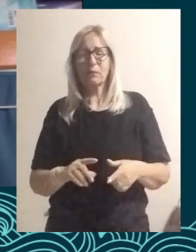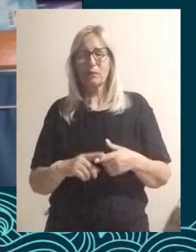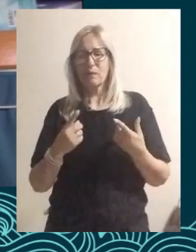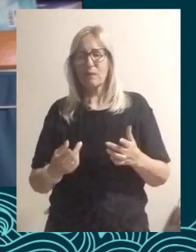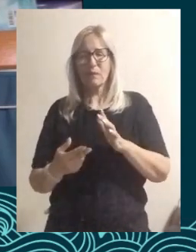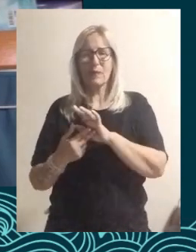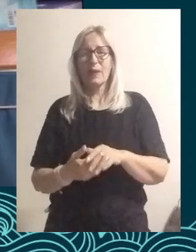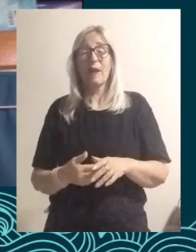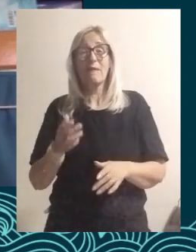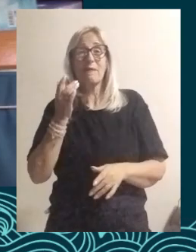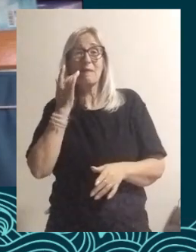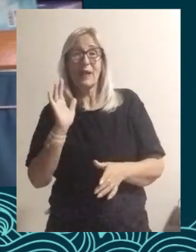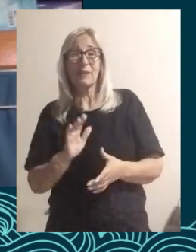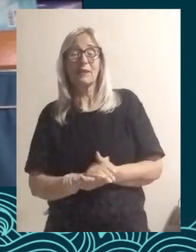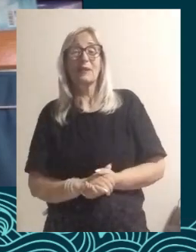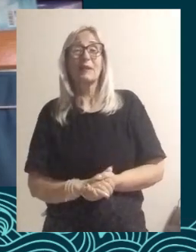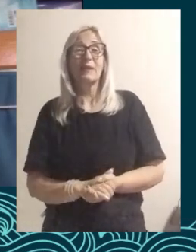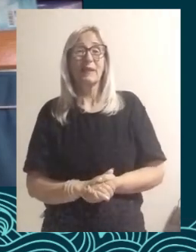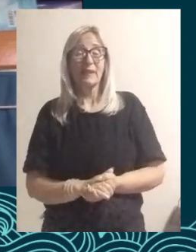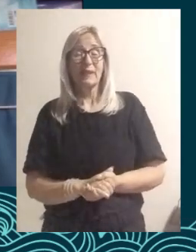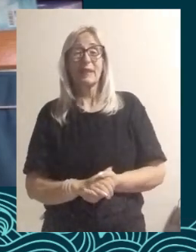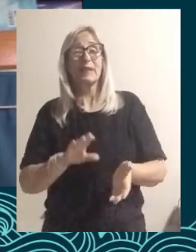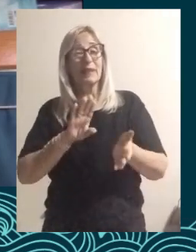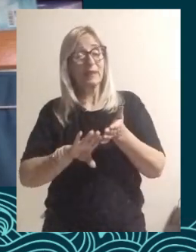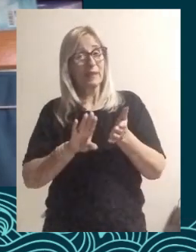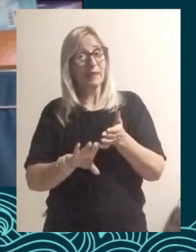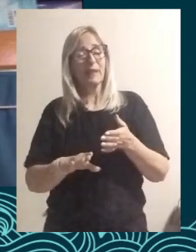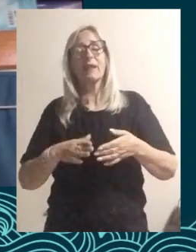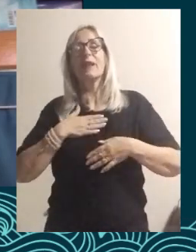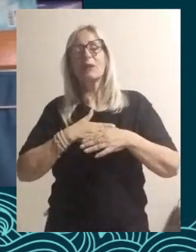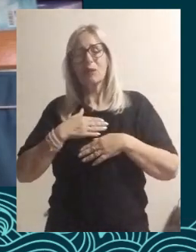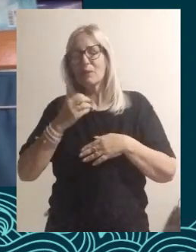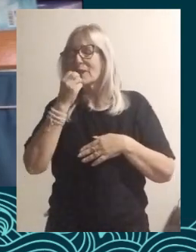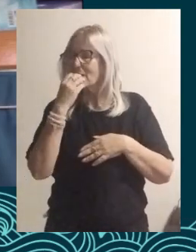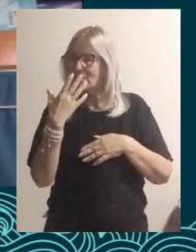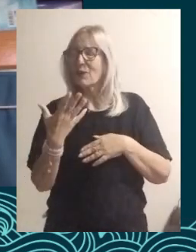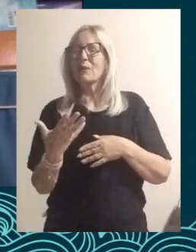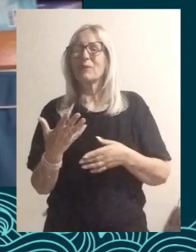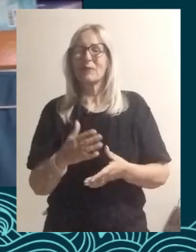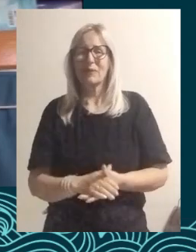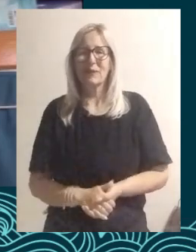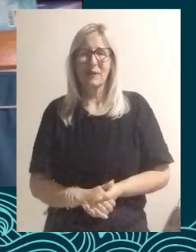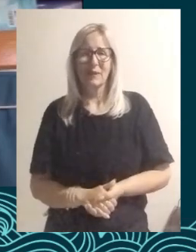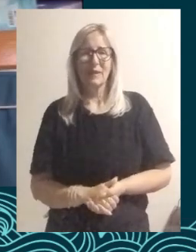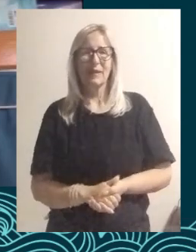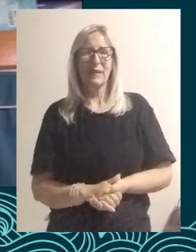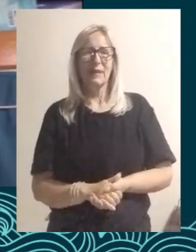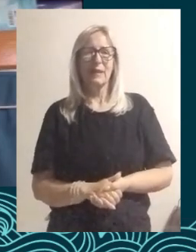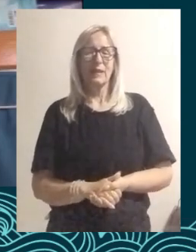tirando também horas de sono, é fácil de tirar, mas também é algo que é muito